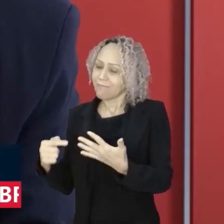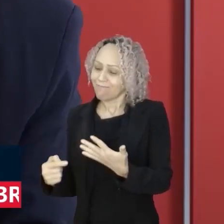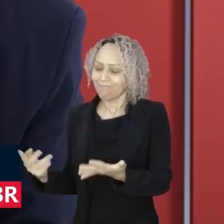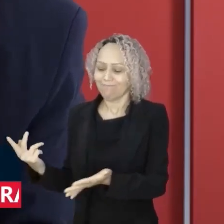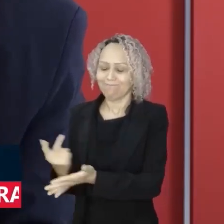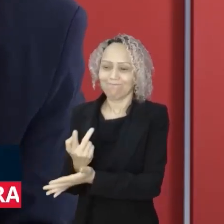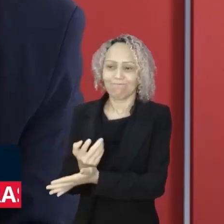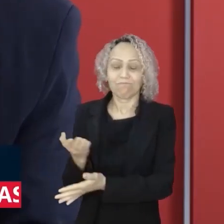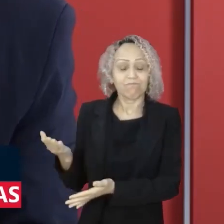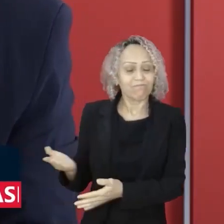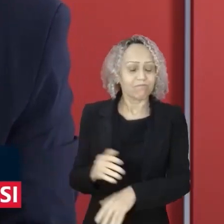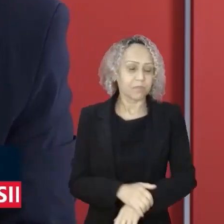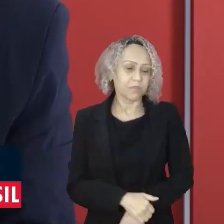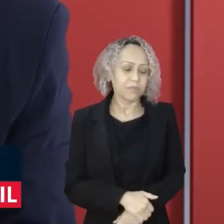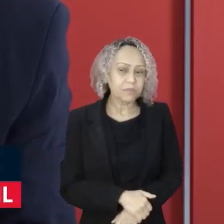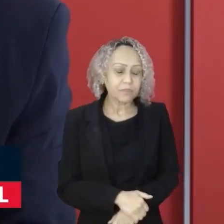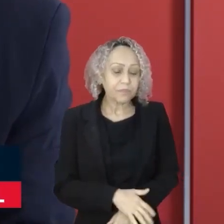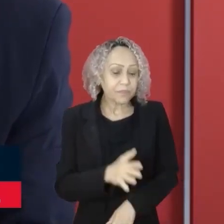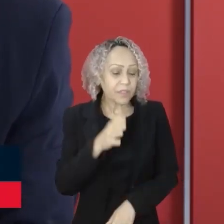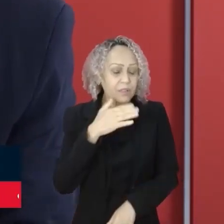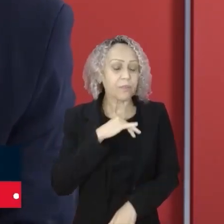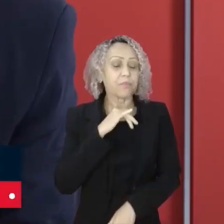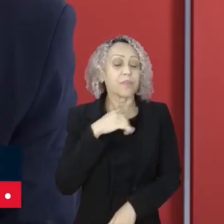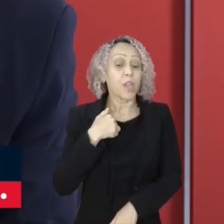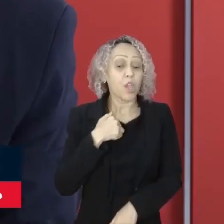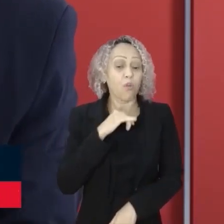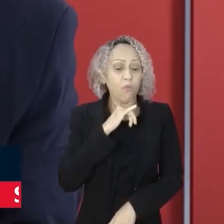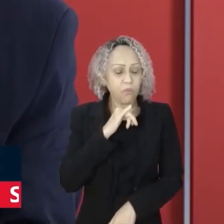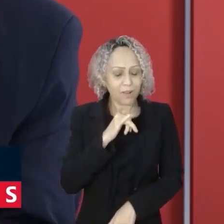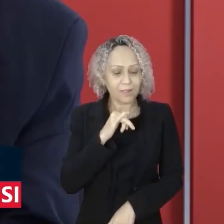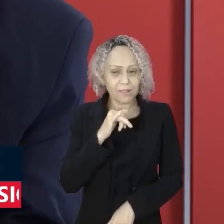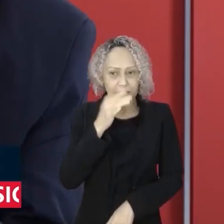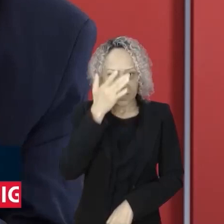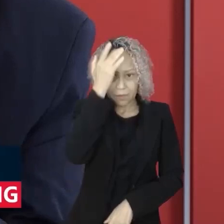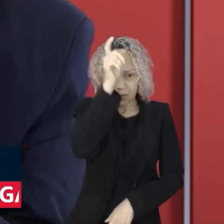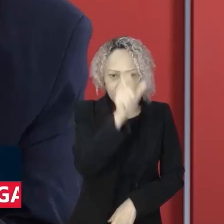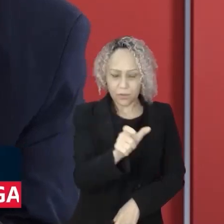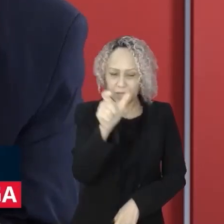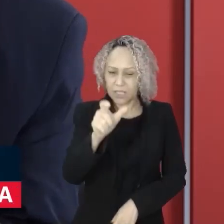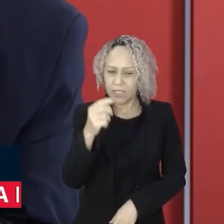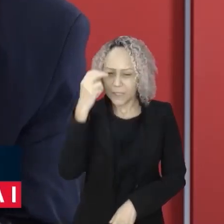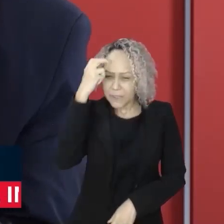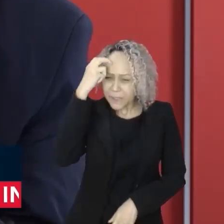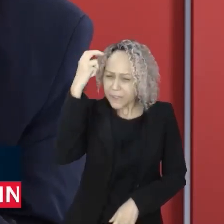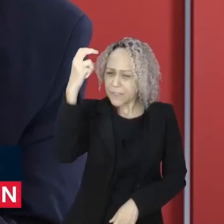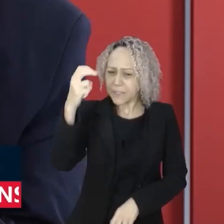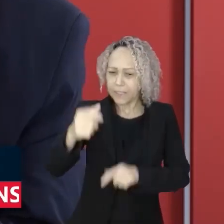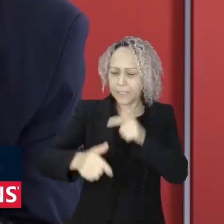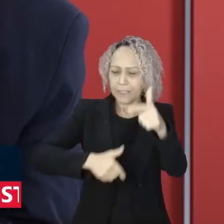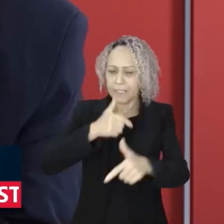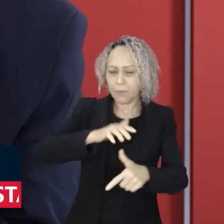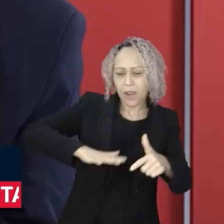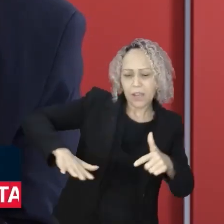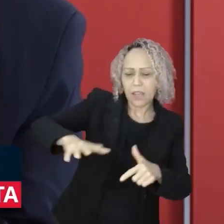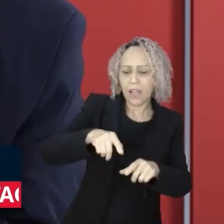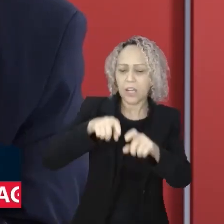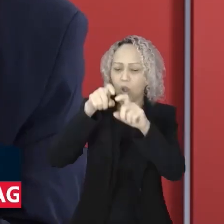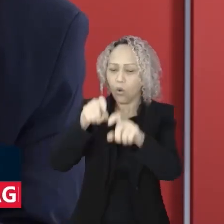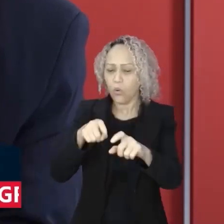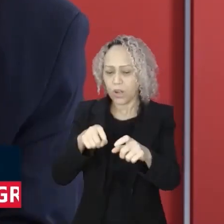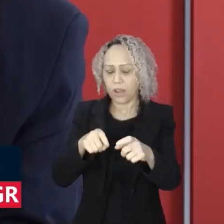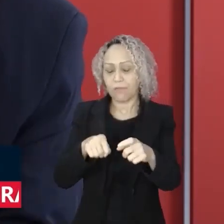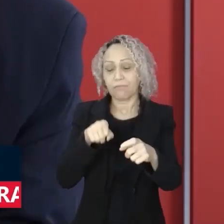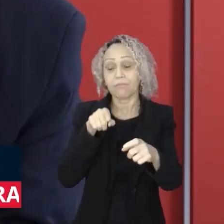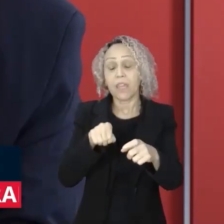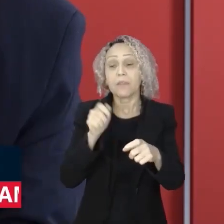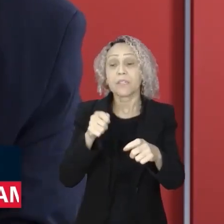quem é inteligente e trabalha na área rural, ele sabe que ele tem que trabalhar dentro da lei, respeitar o meio ambiente,